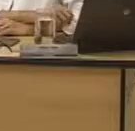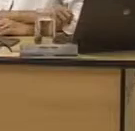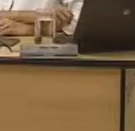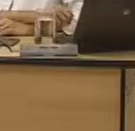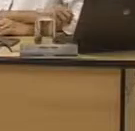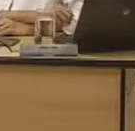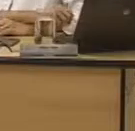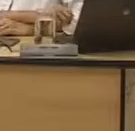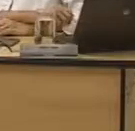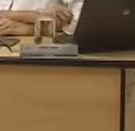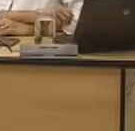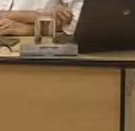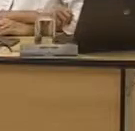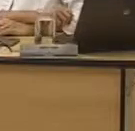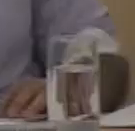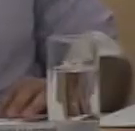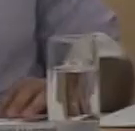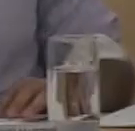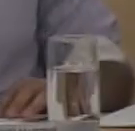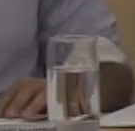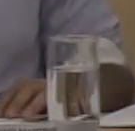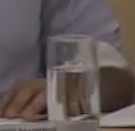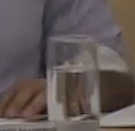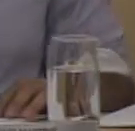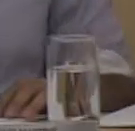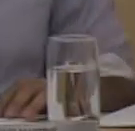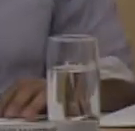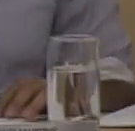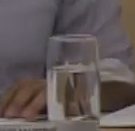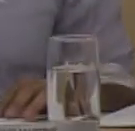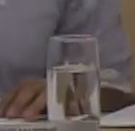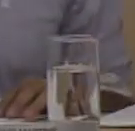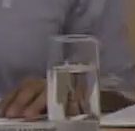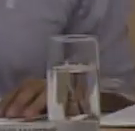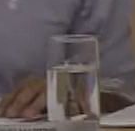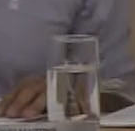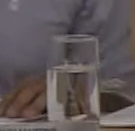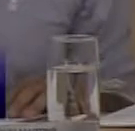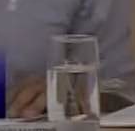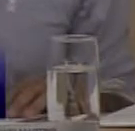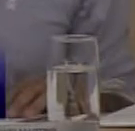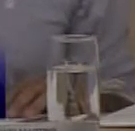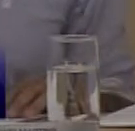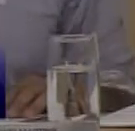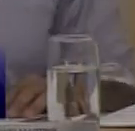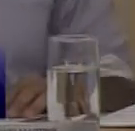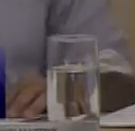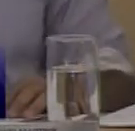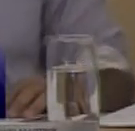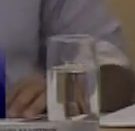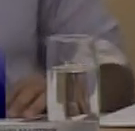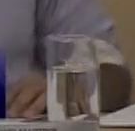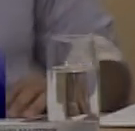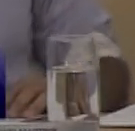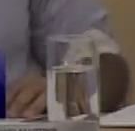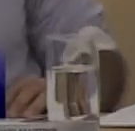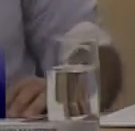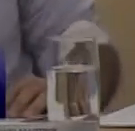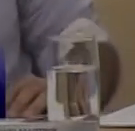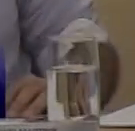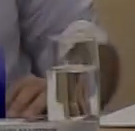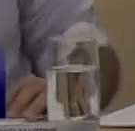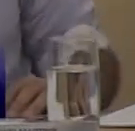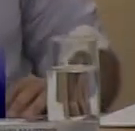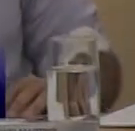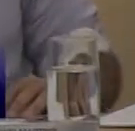sobre a nominação da rua 17. Entretanto, a emenda do vereador Newton aprovada mudou a